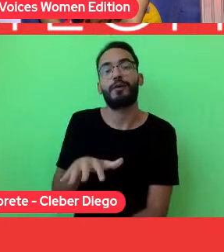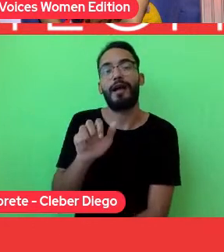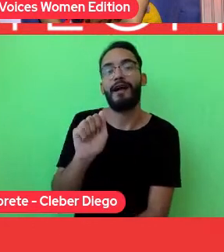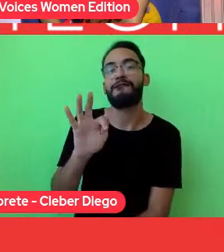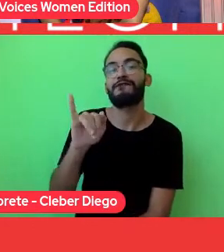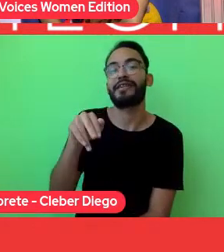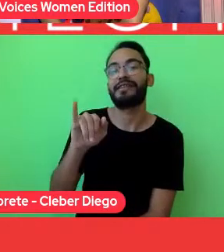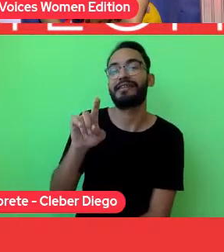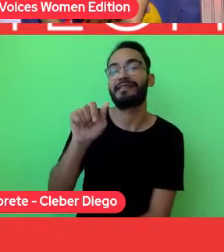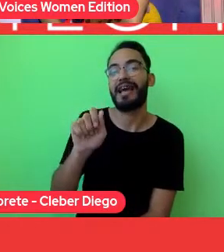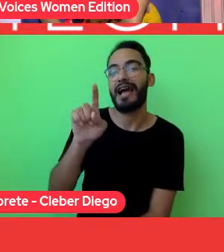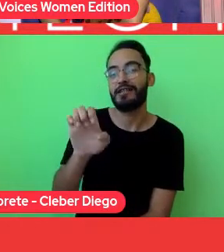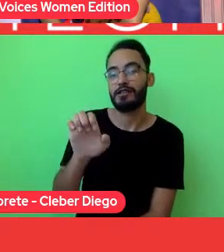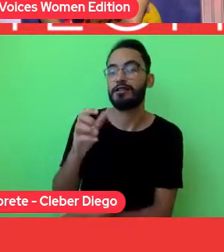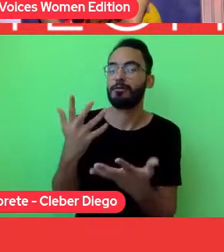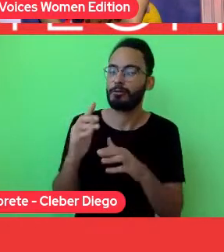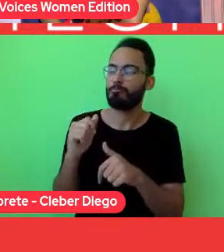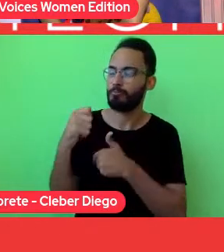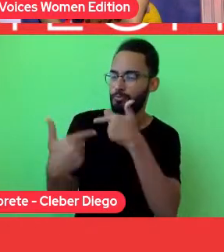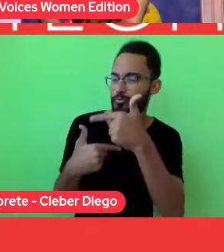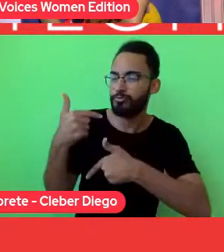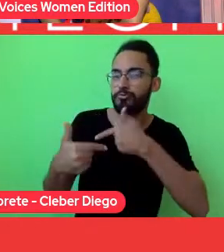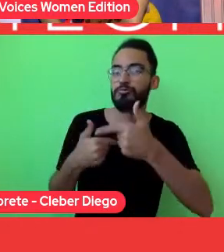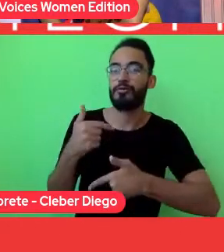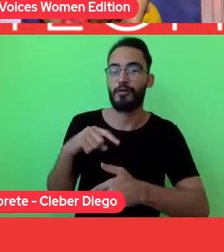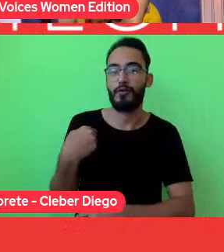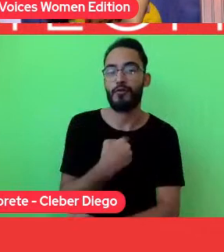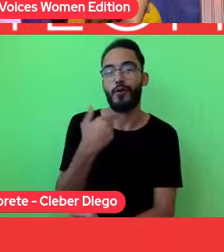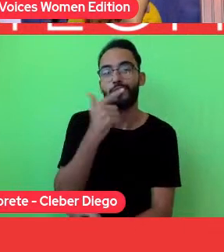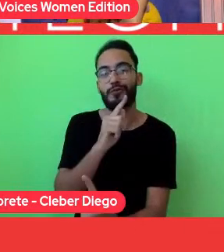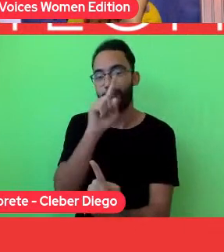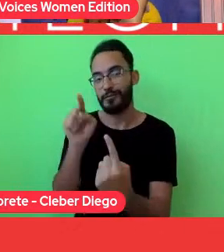ações para a gente atingir esses objetivos.